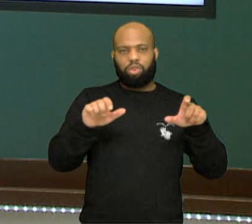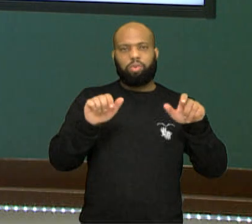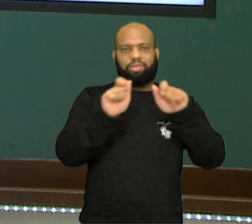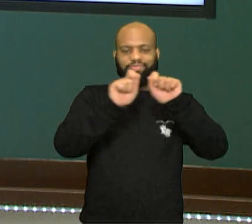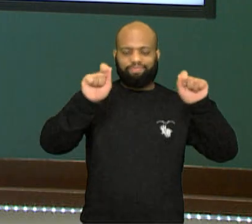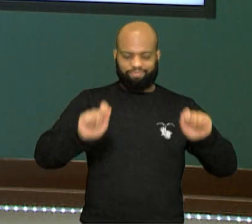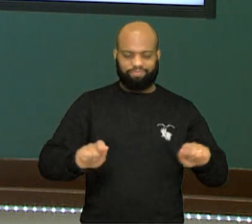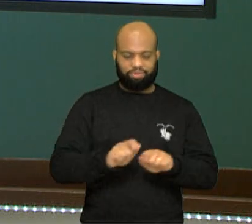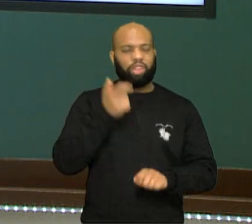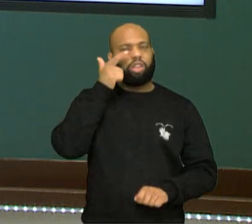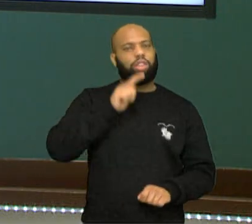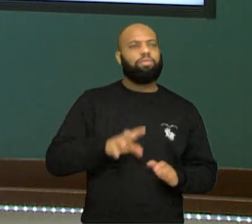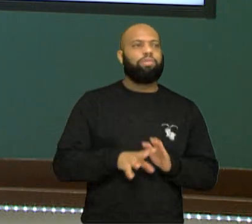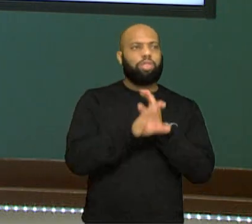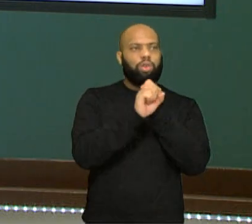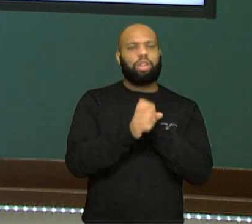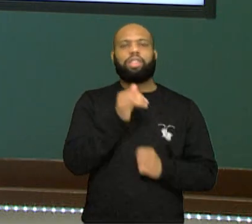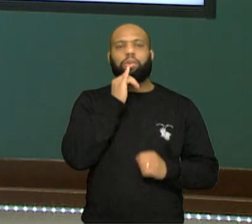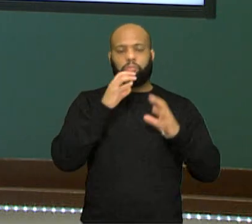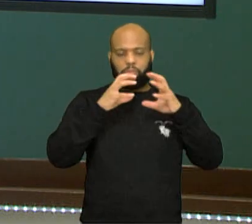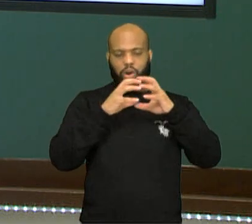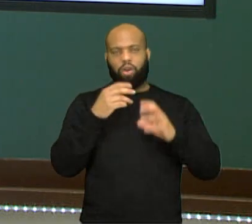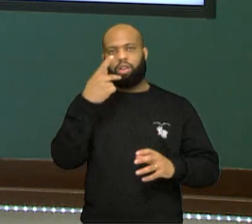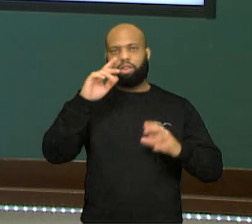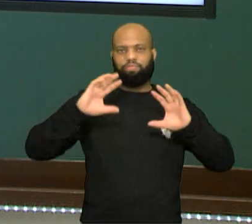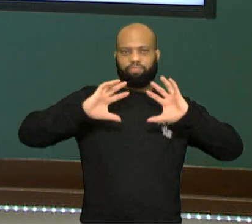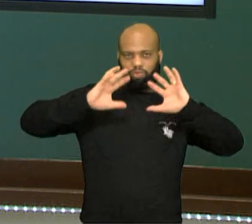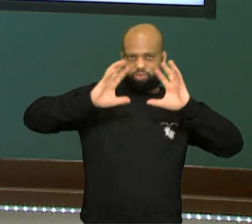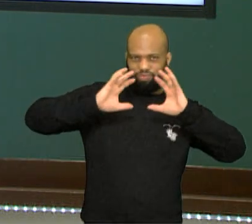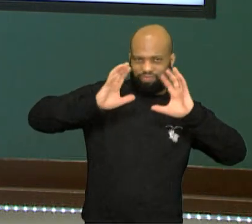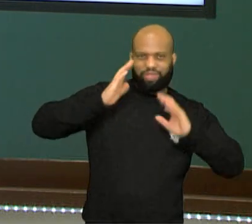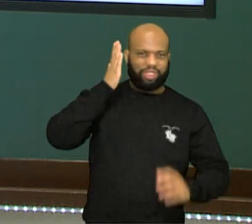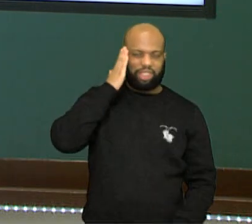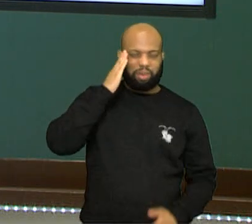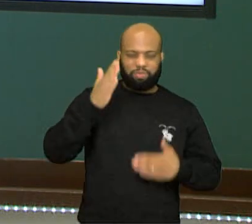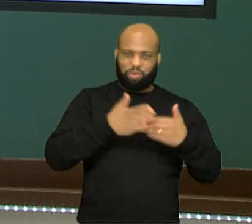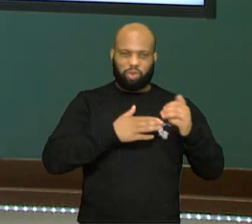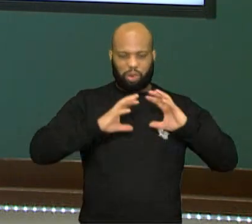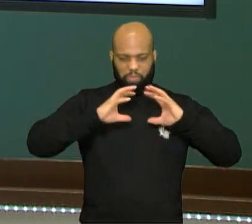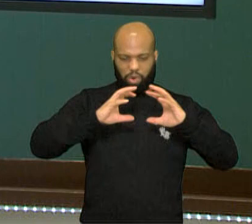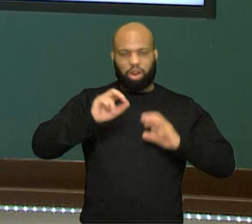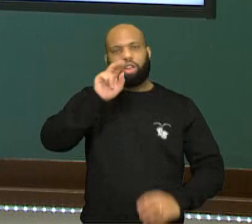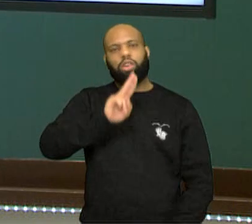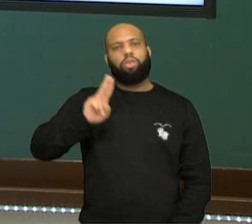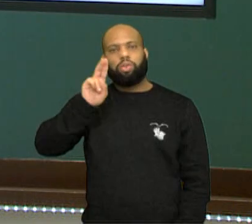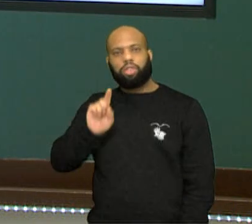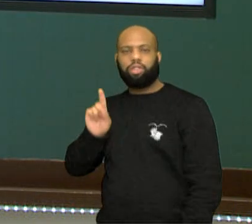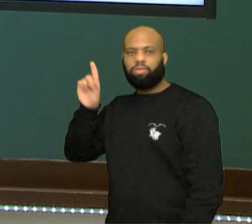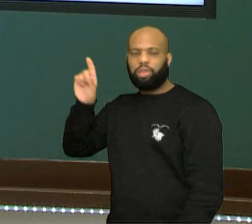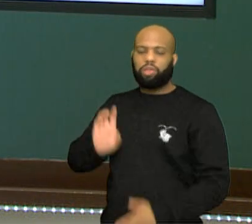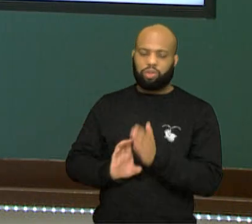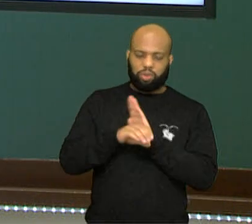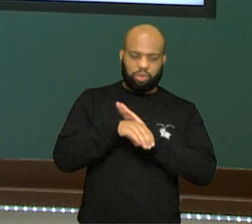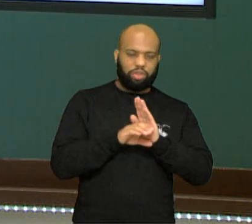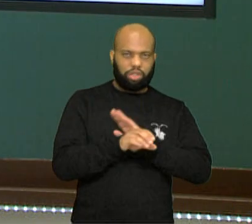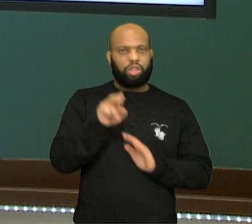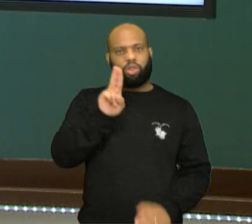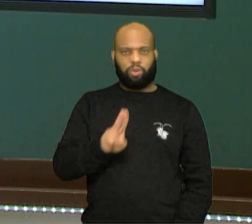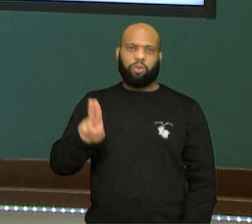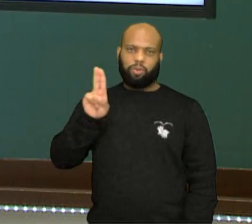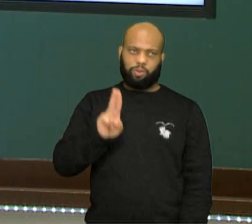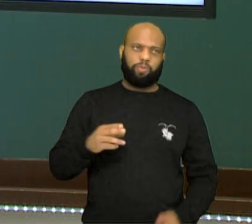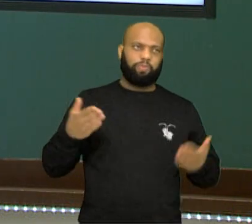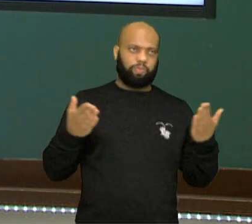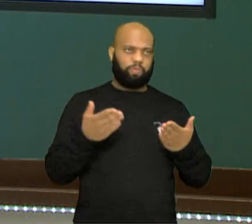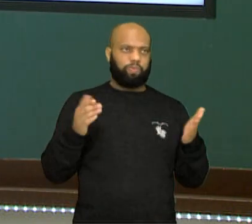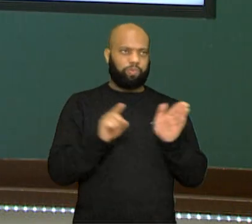gente pode calcular a área de uma bola que você tem em casa, de futebol, de qualquer coisa, usando esse conceito que a gente utilizou nesse